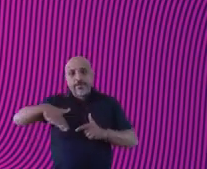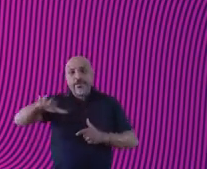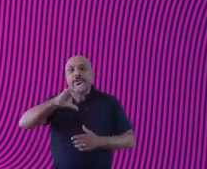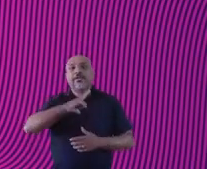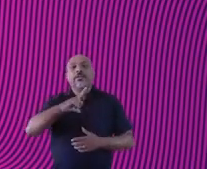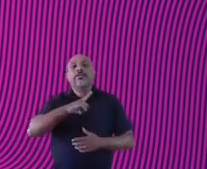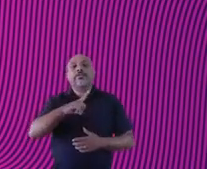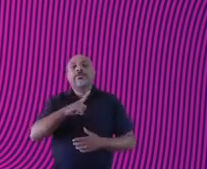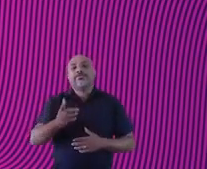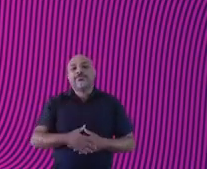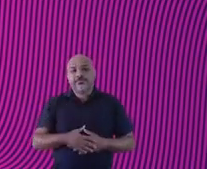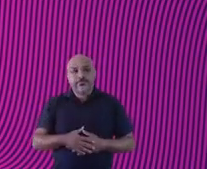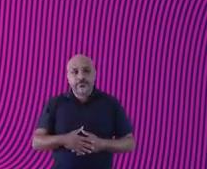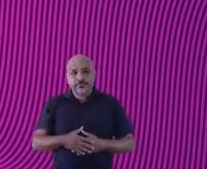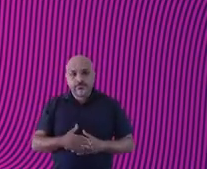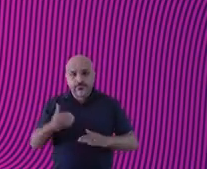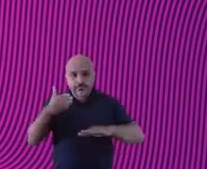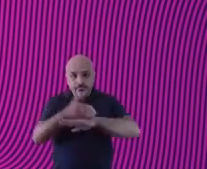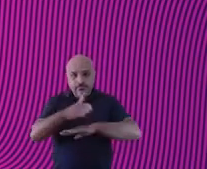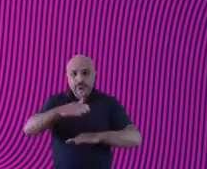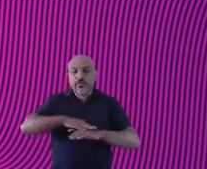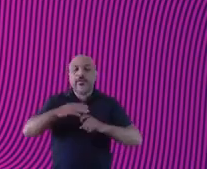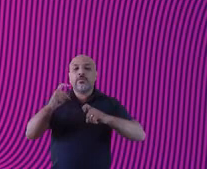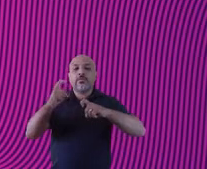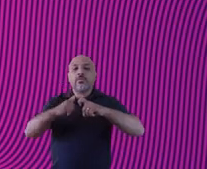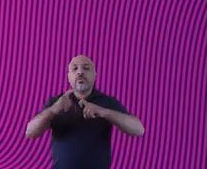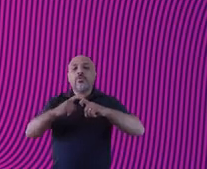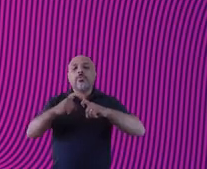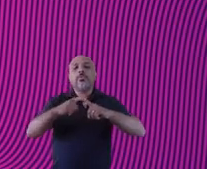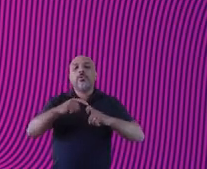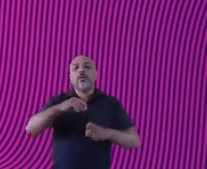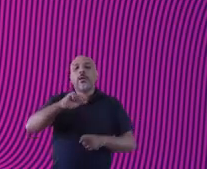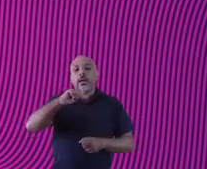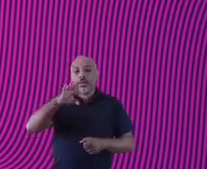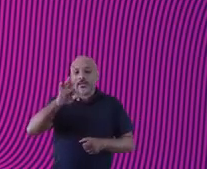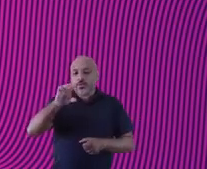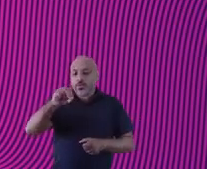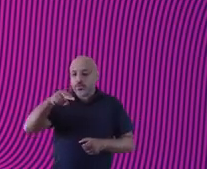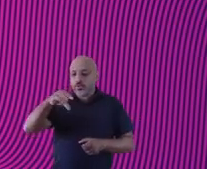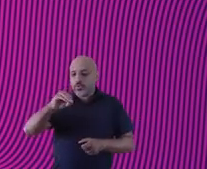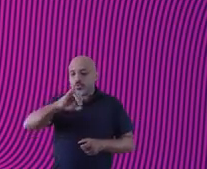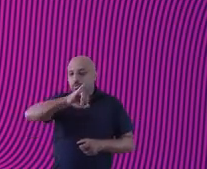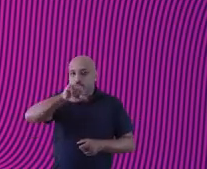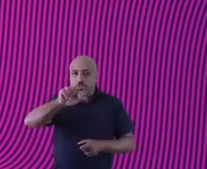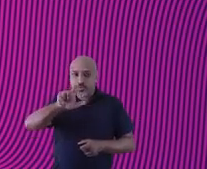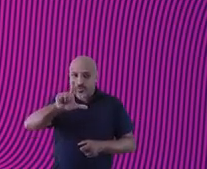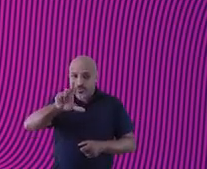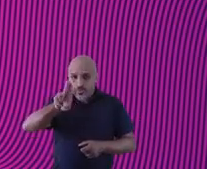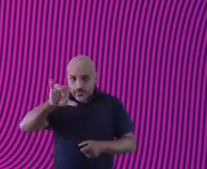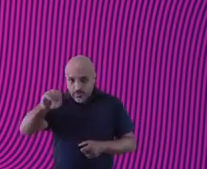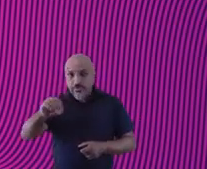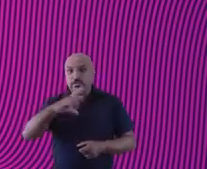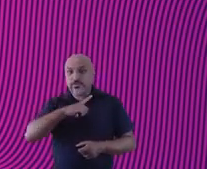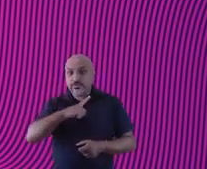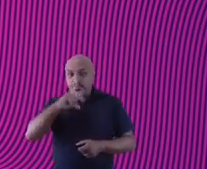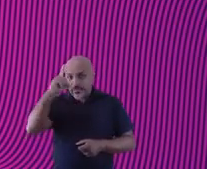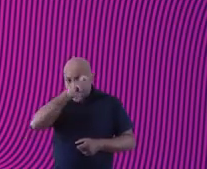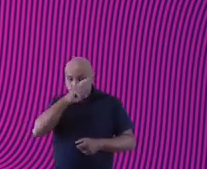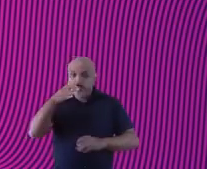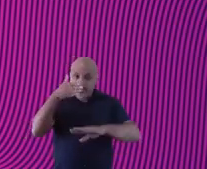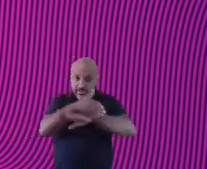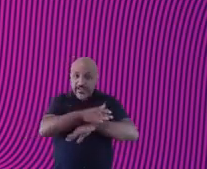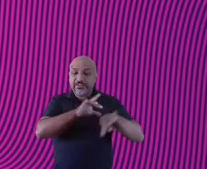com a entrada do Dr. Antônio Júlio. Se for possível, se ele tiver com muita dificuldade técnica, eu